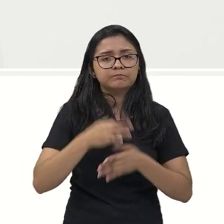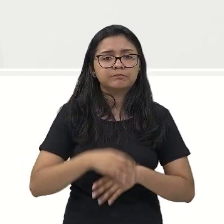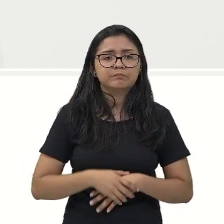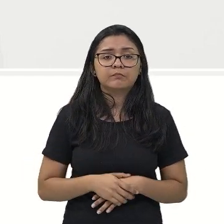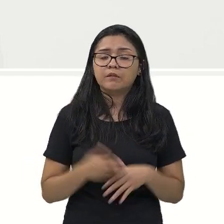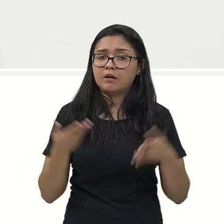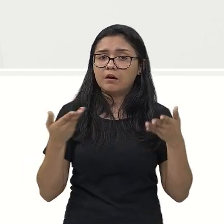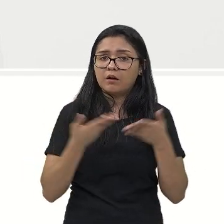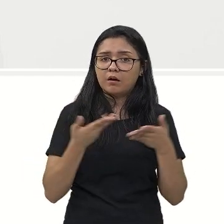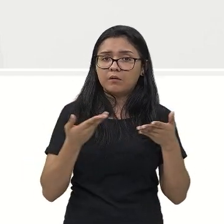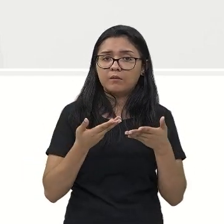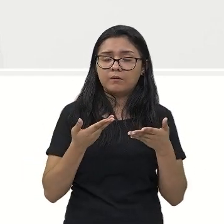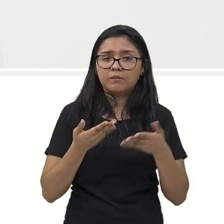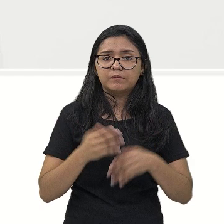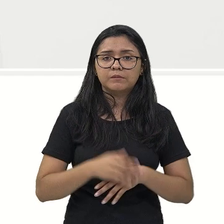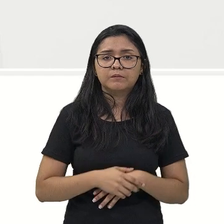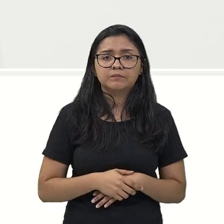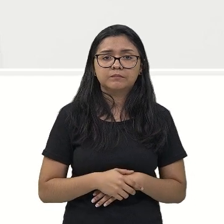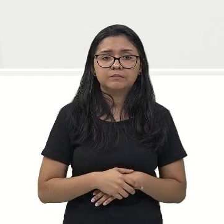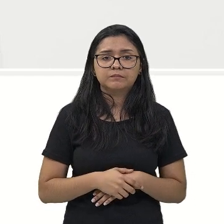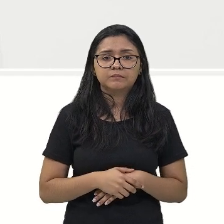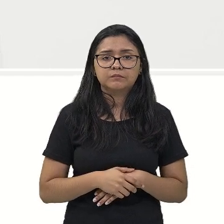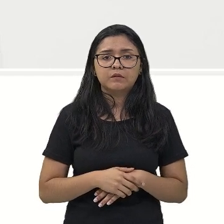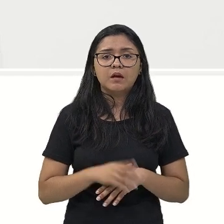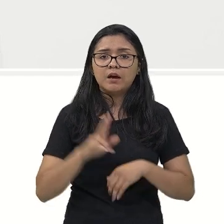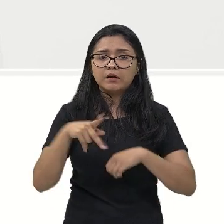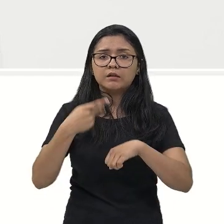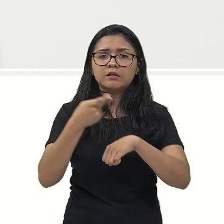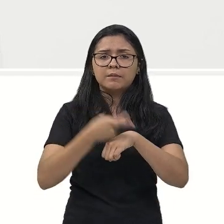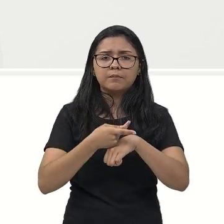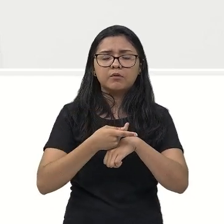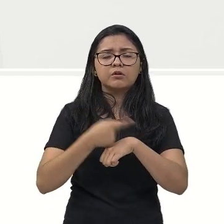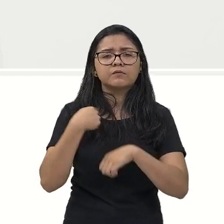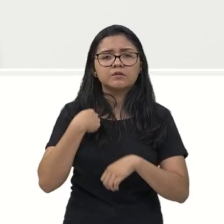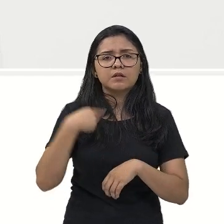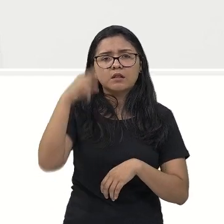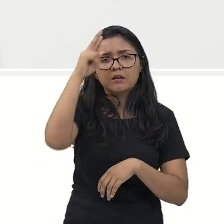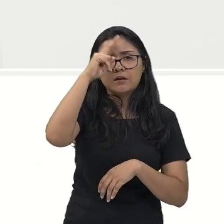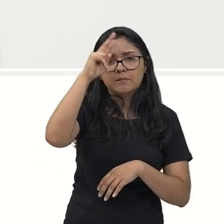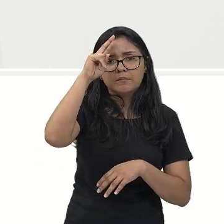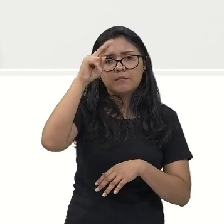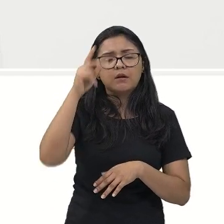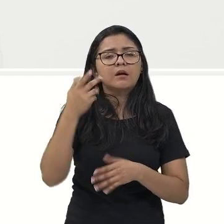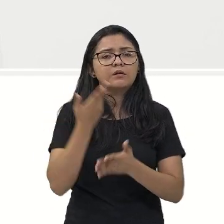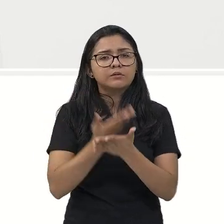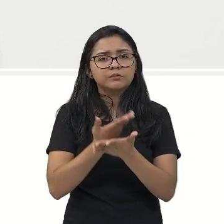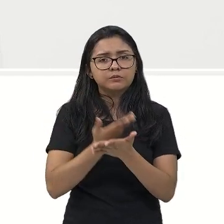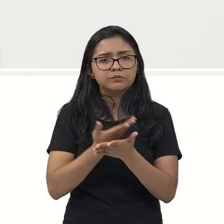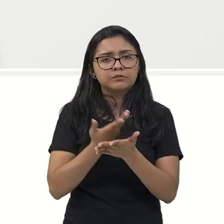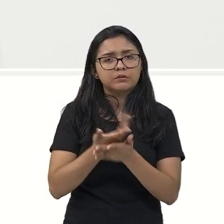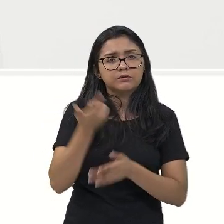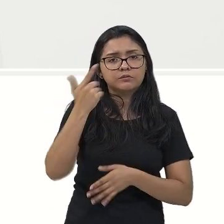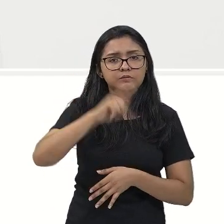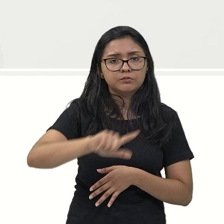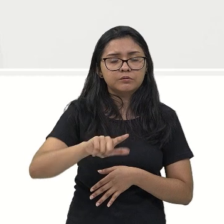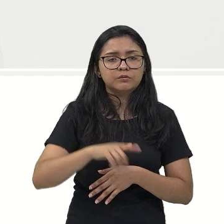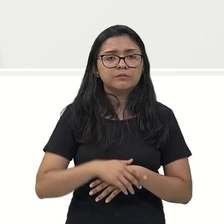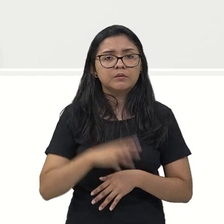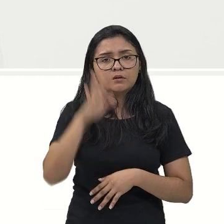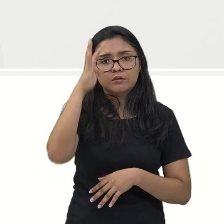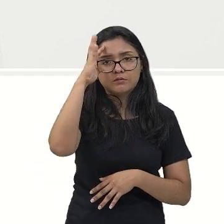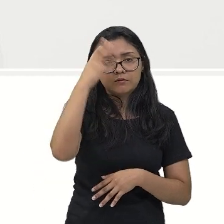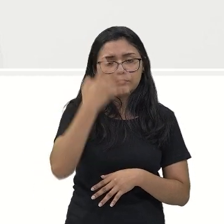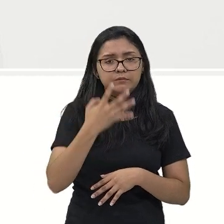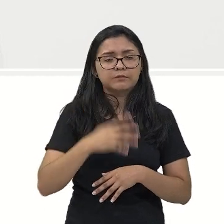nesse momento, para servir como uma base para as resoluções das questões,